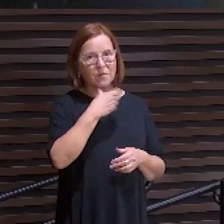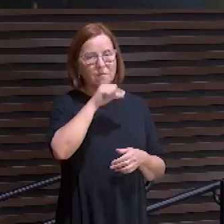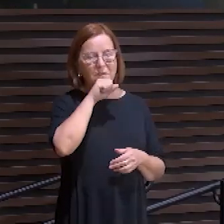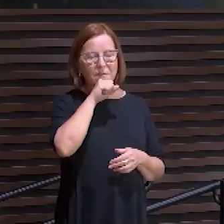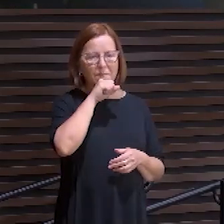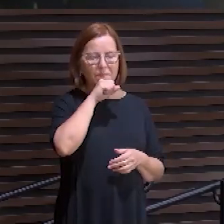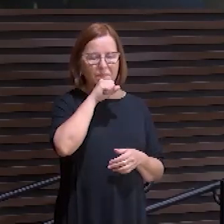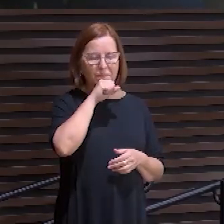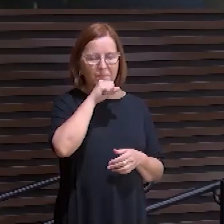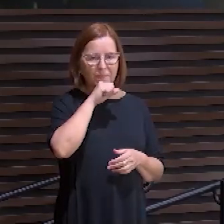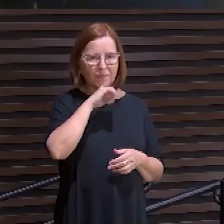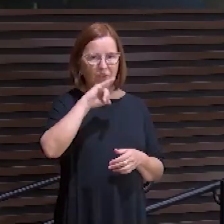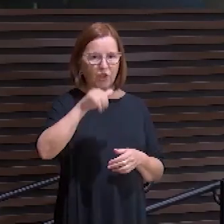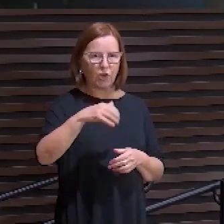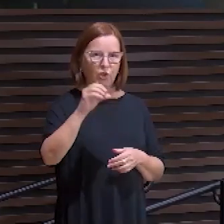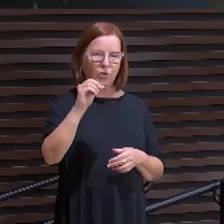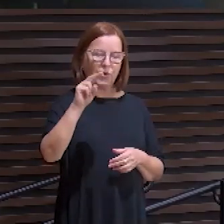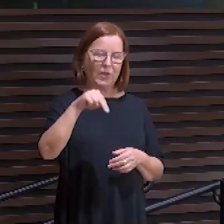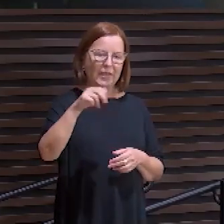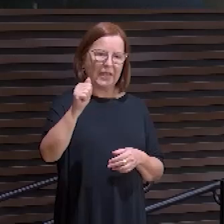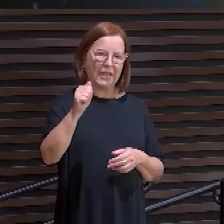Jonathan Edwards,